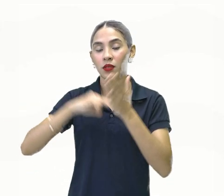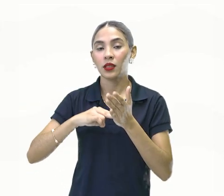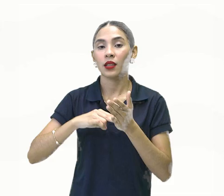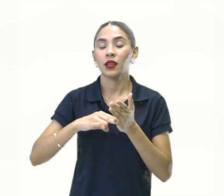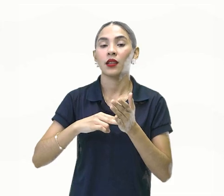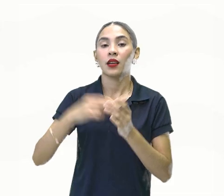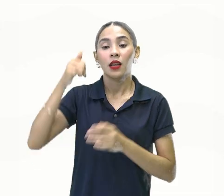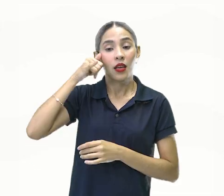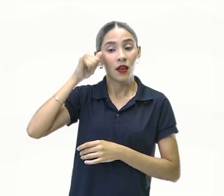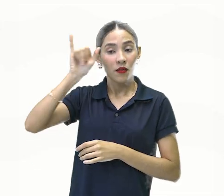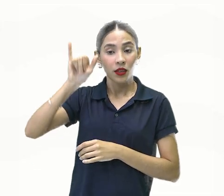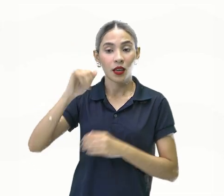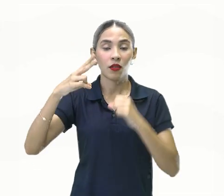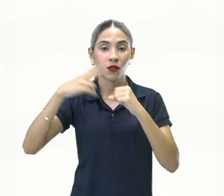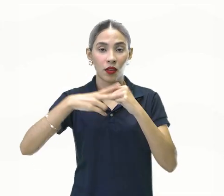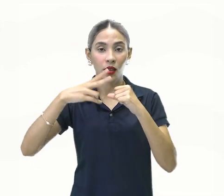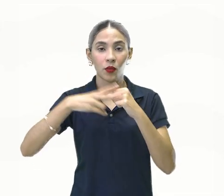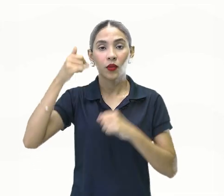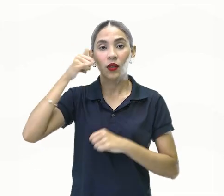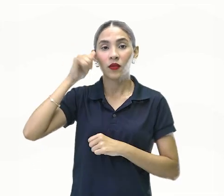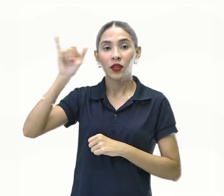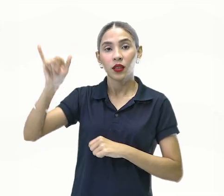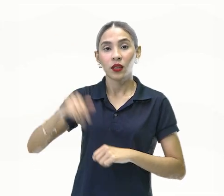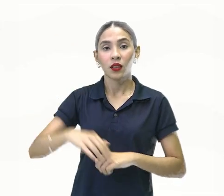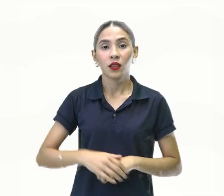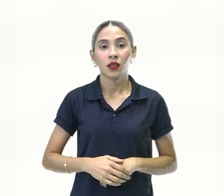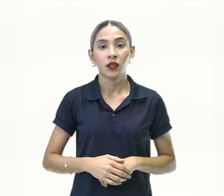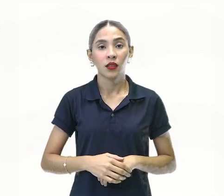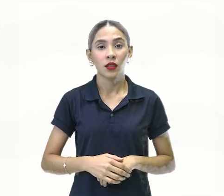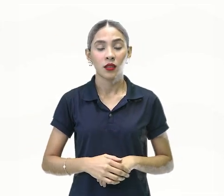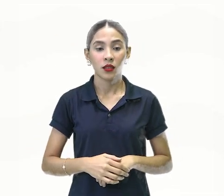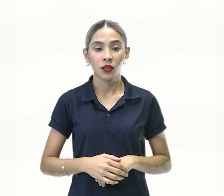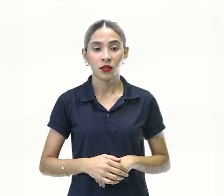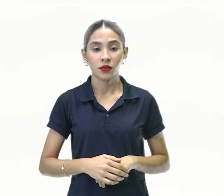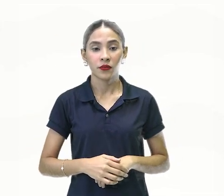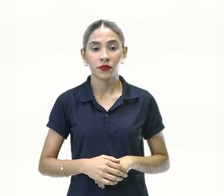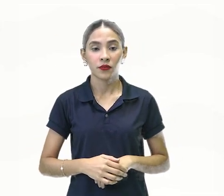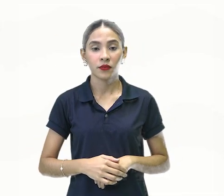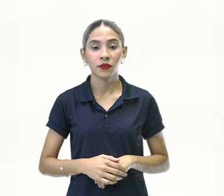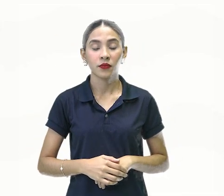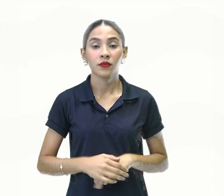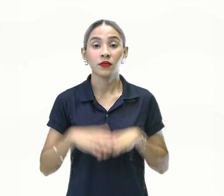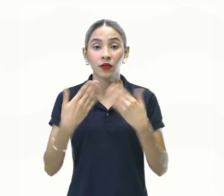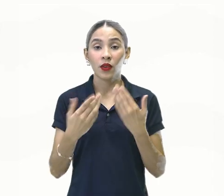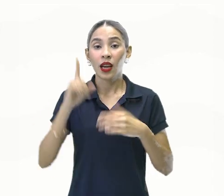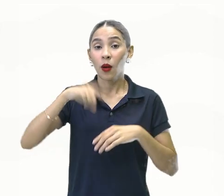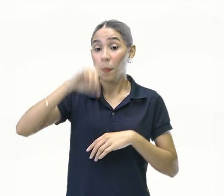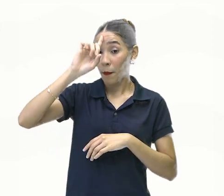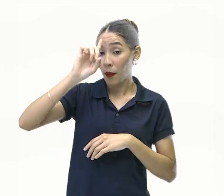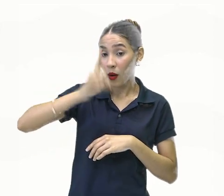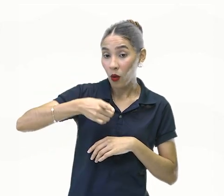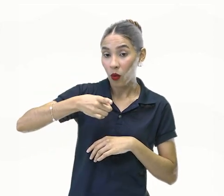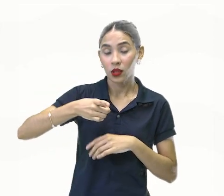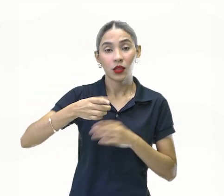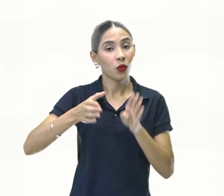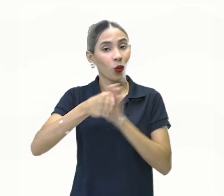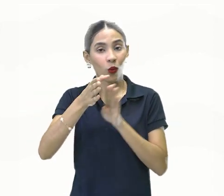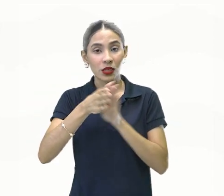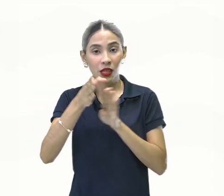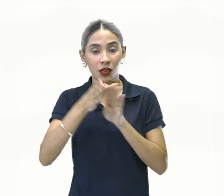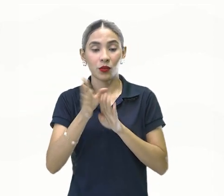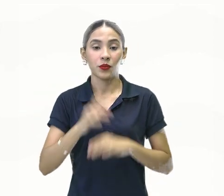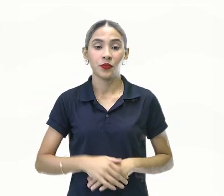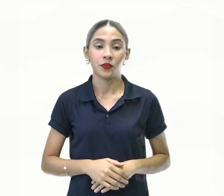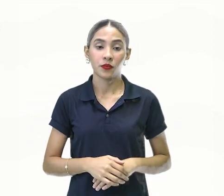Então, evite, né, um verbo que eu estou utilizando aqui na forma, estou dando uma ordem, estou dando um conselho,